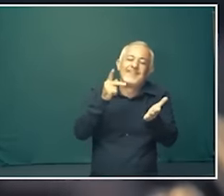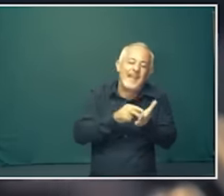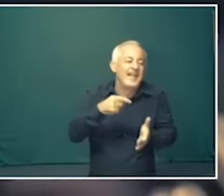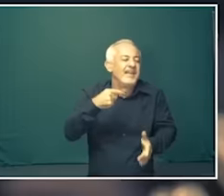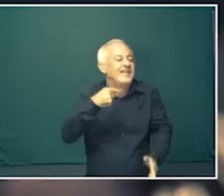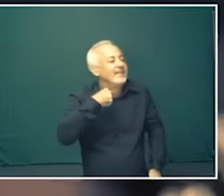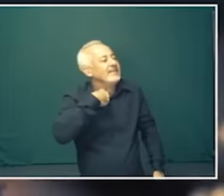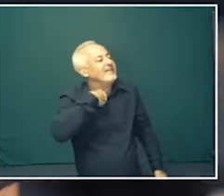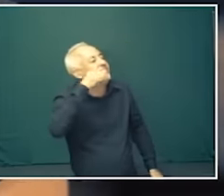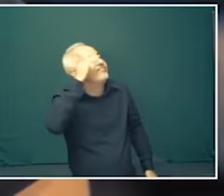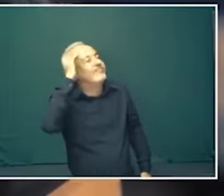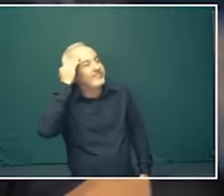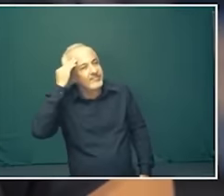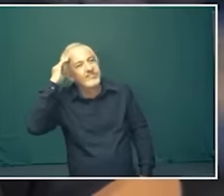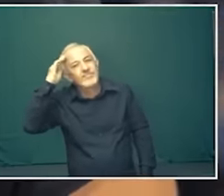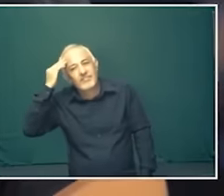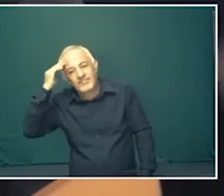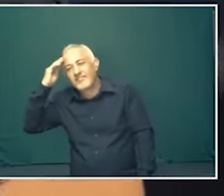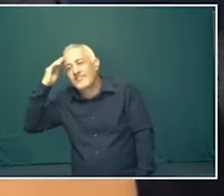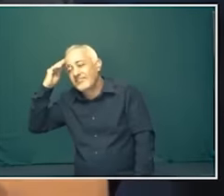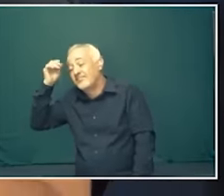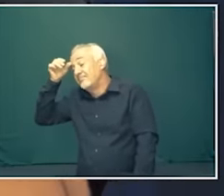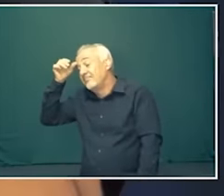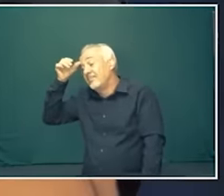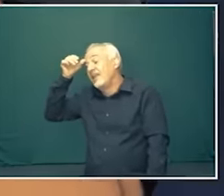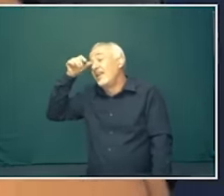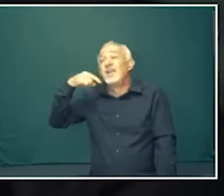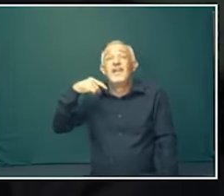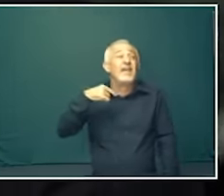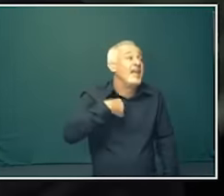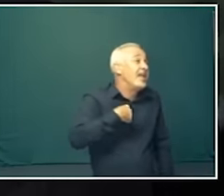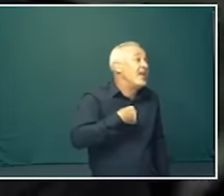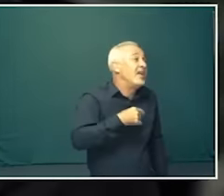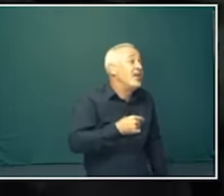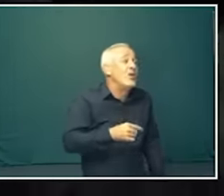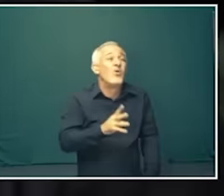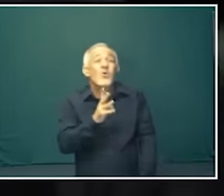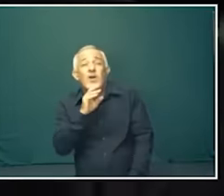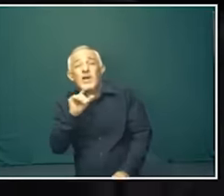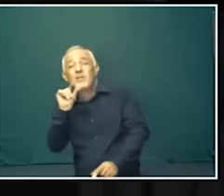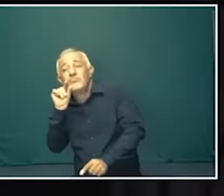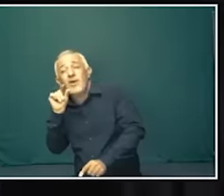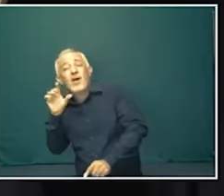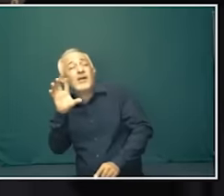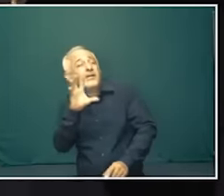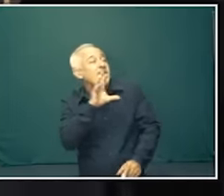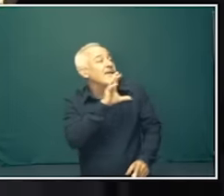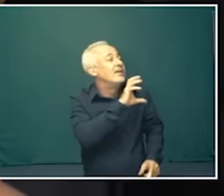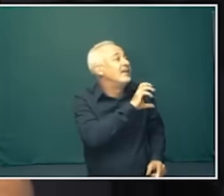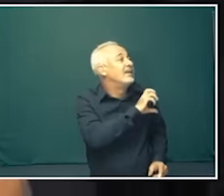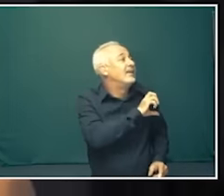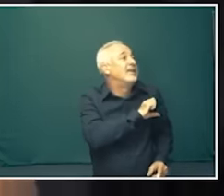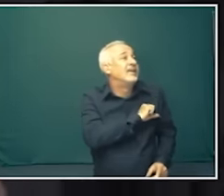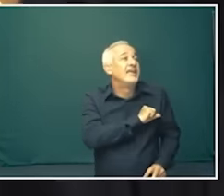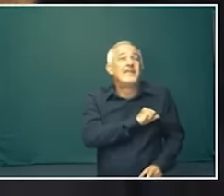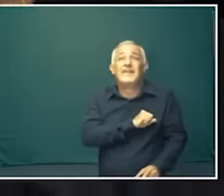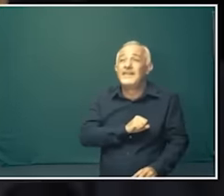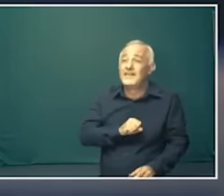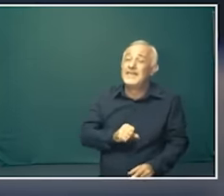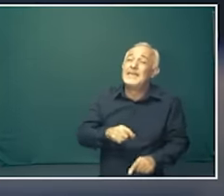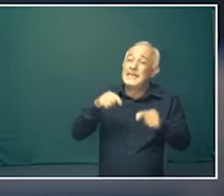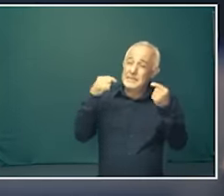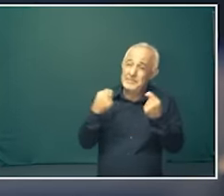entender que sou cego perante o amor. Já não